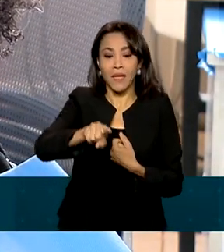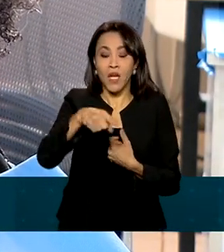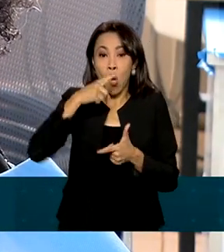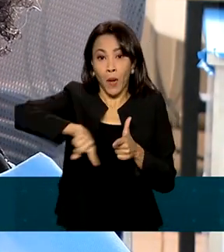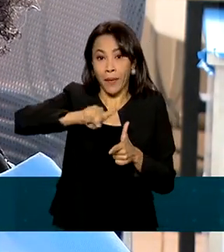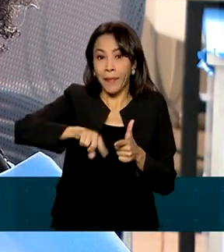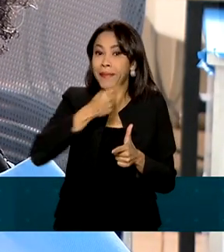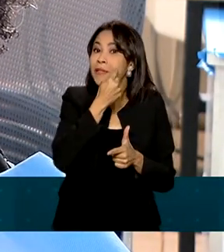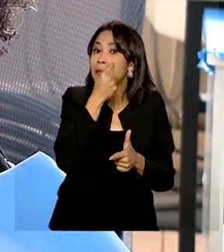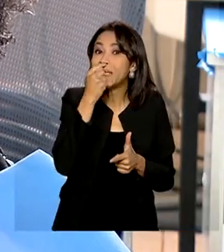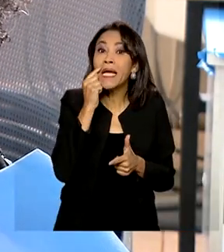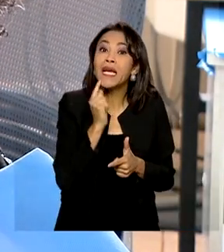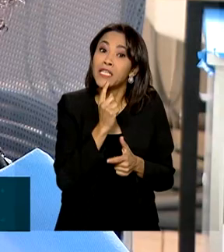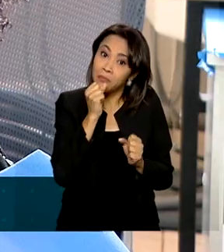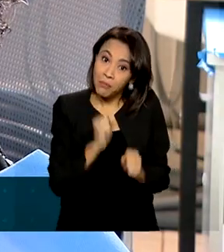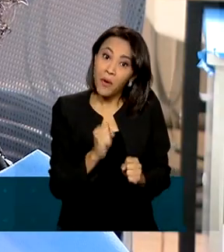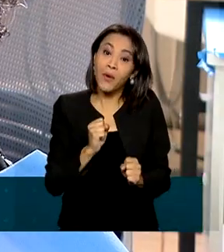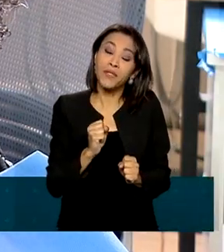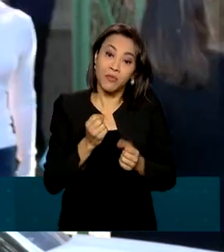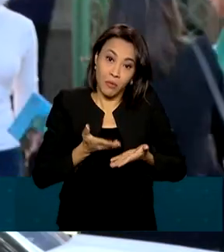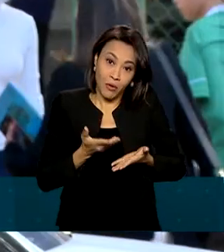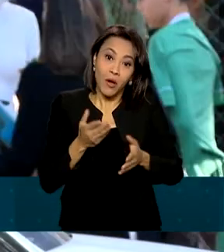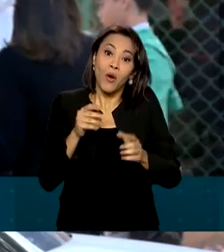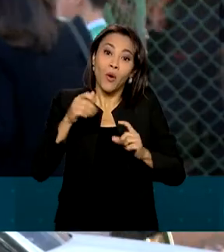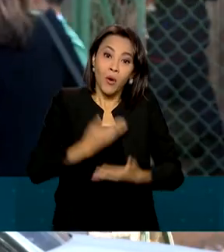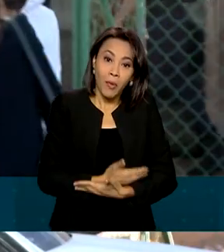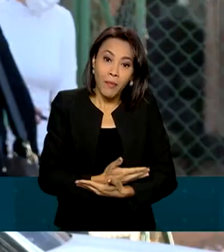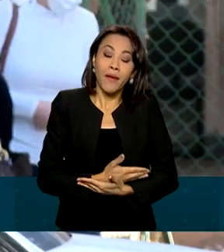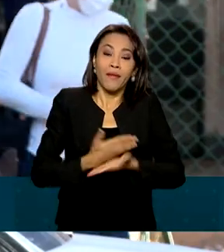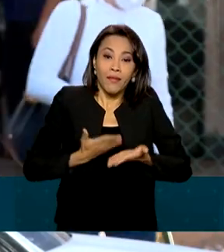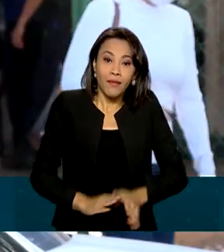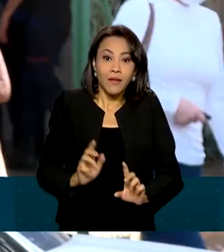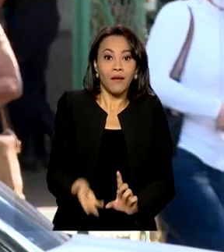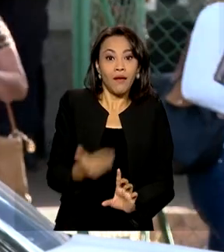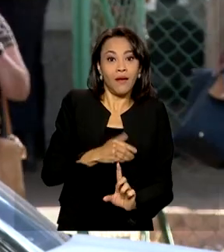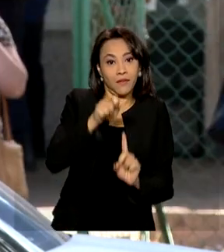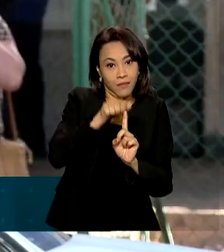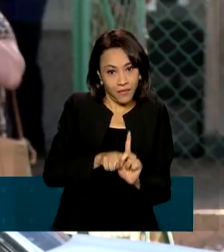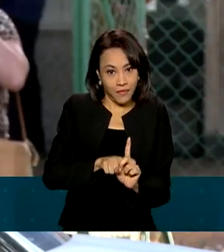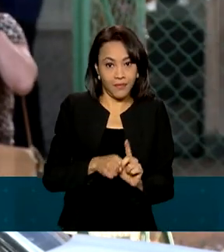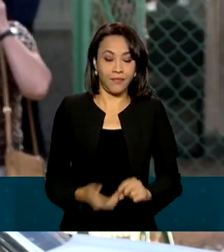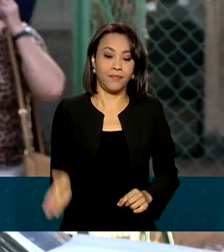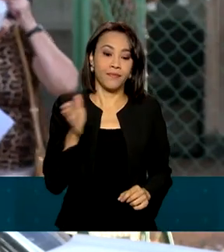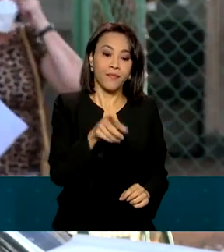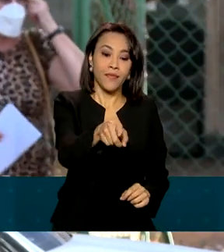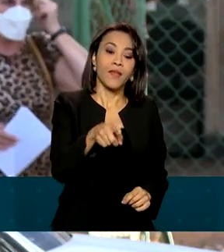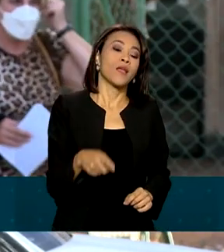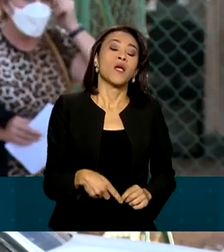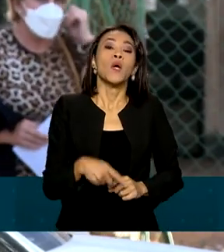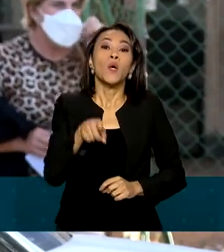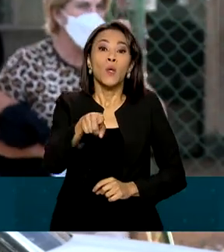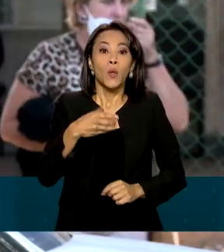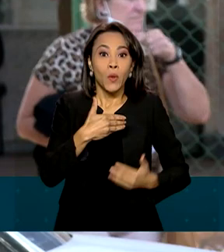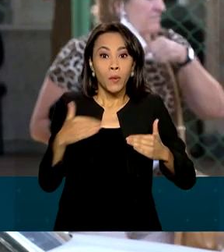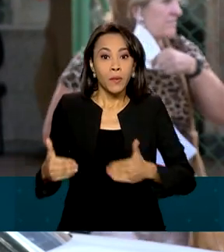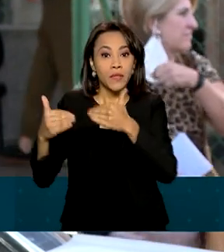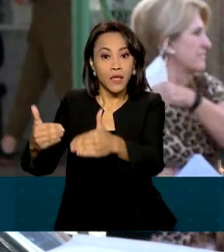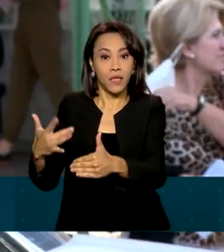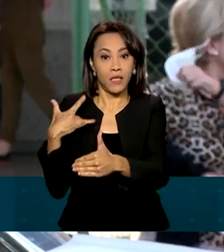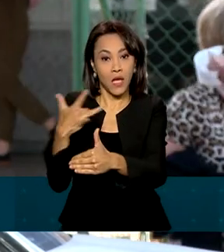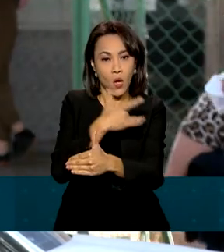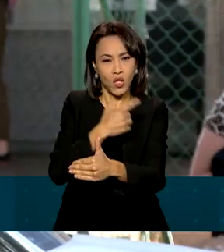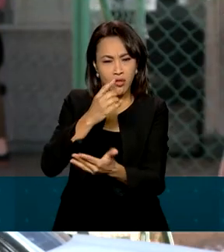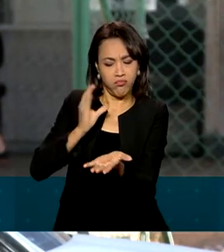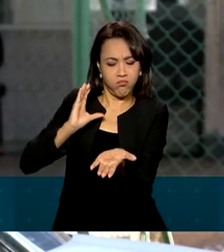nos dentes pode causar um parto prematuro né É sério da Saúde vai investir mais de 10 milhões de reais